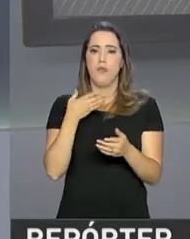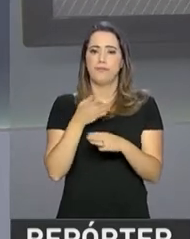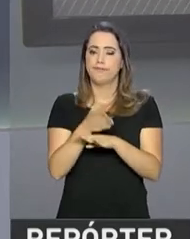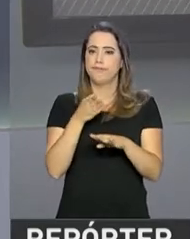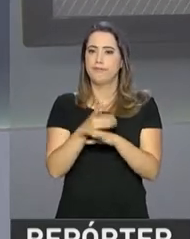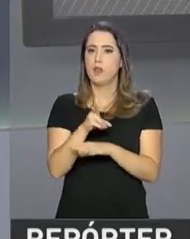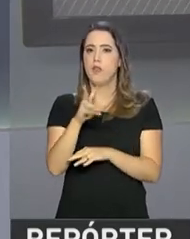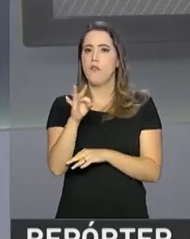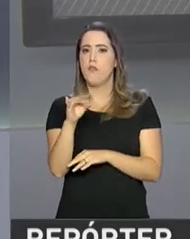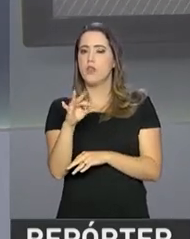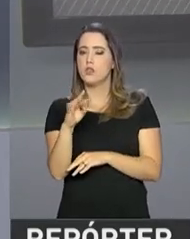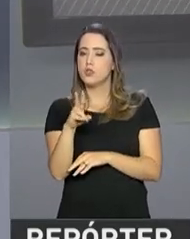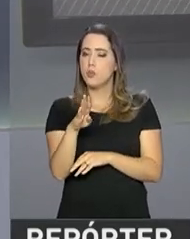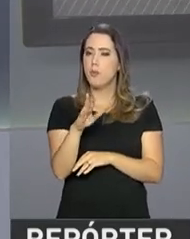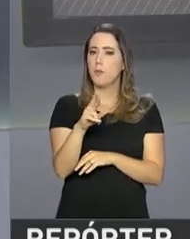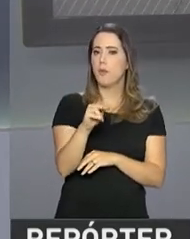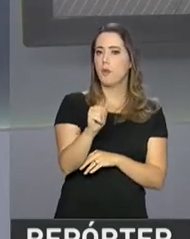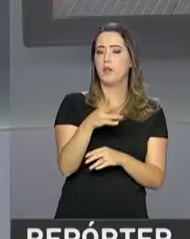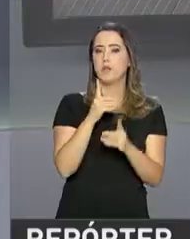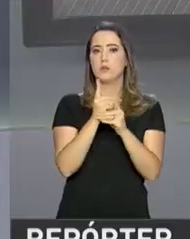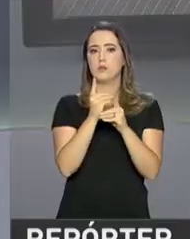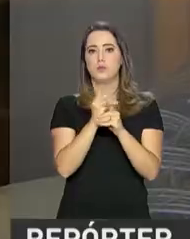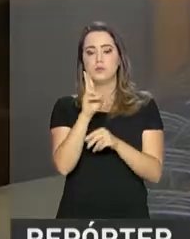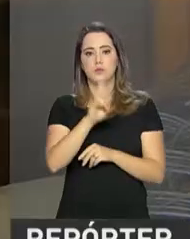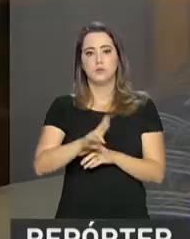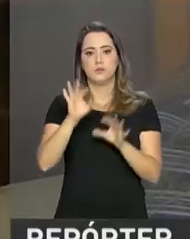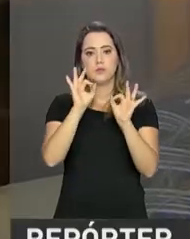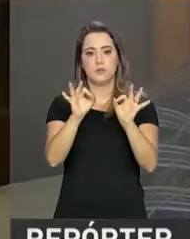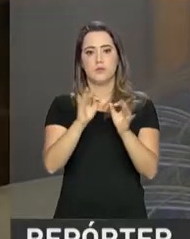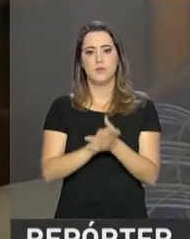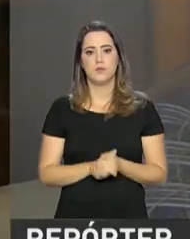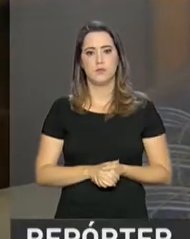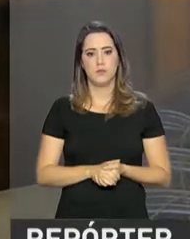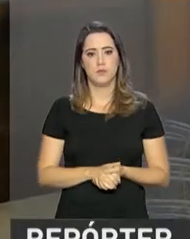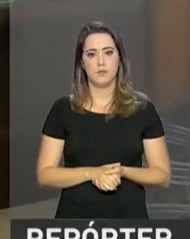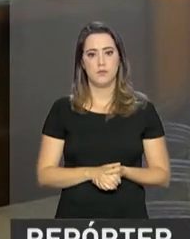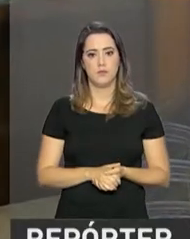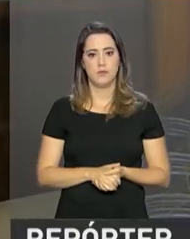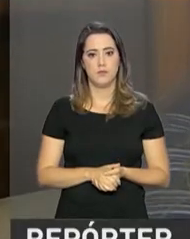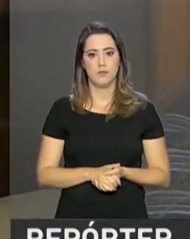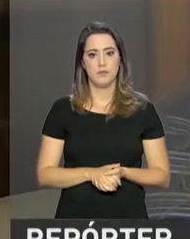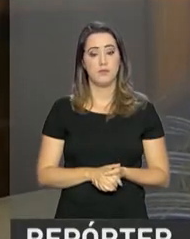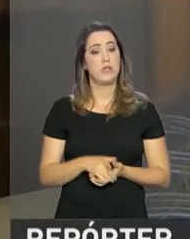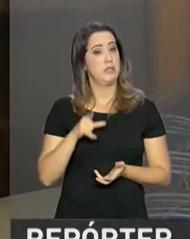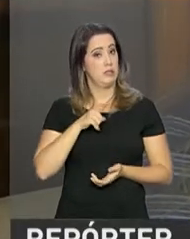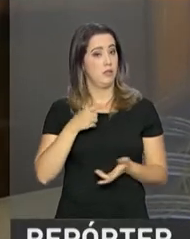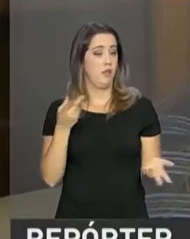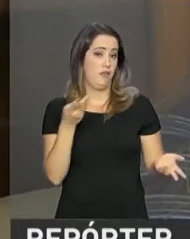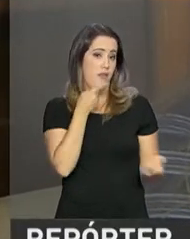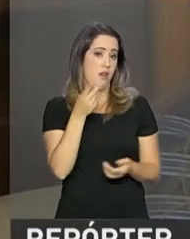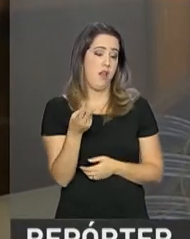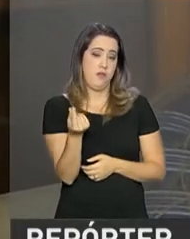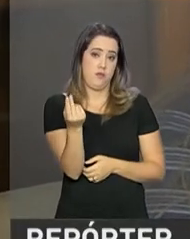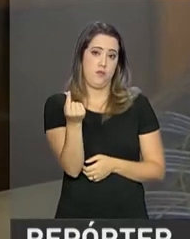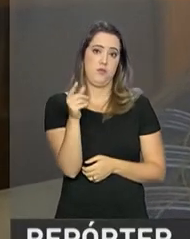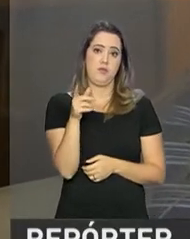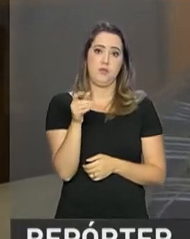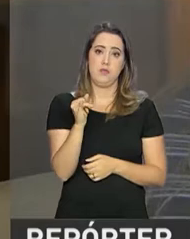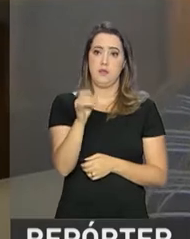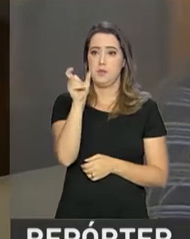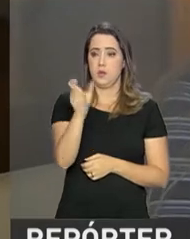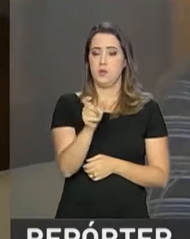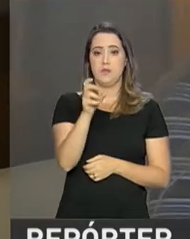chance de encontrar a universidade adequada primeiro acho que a questão financeira é porque se uma pessoa faz